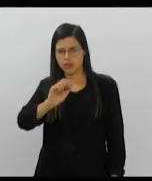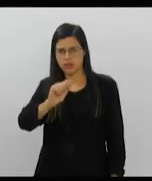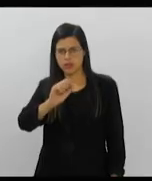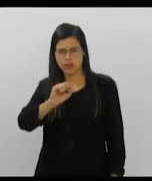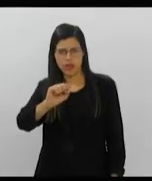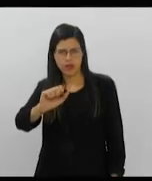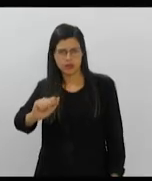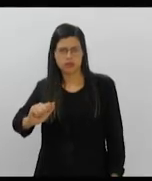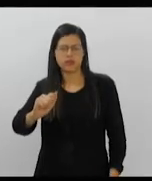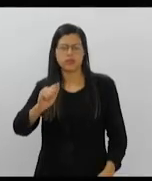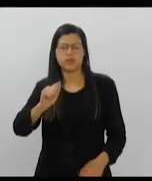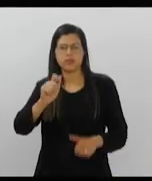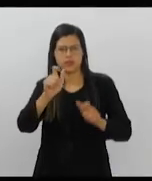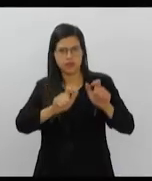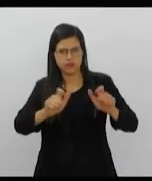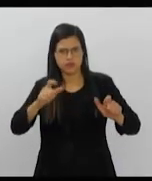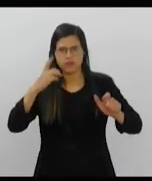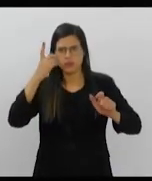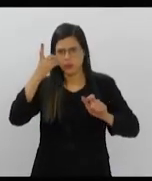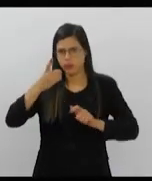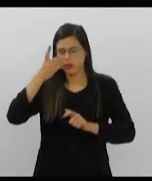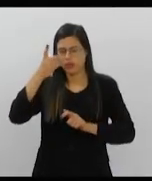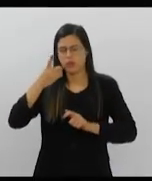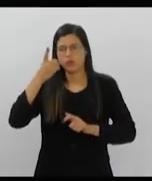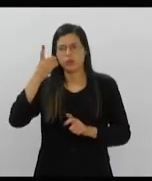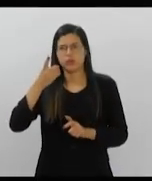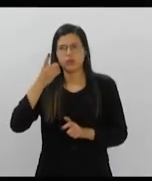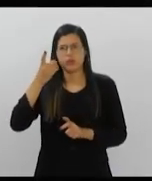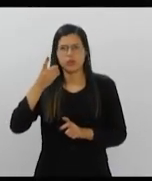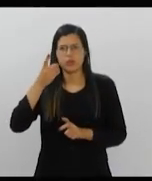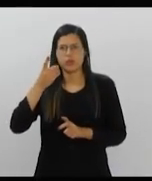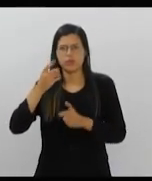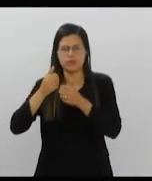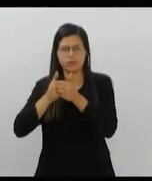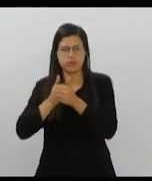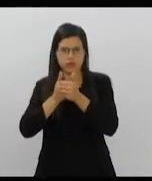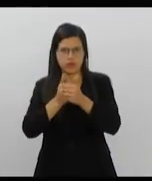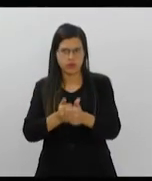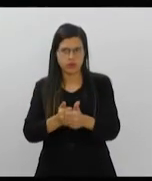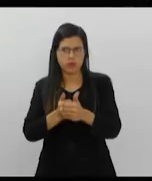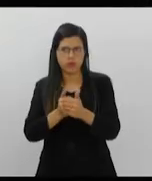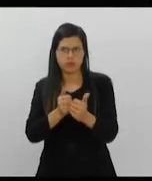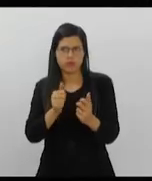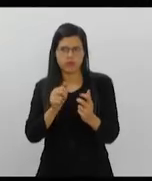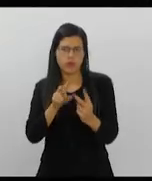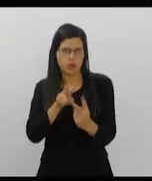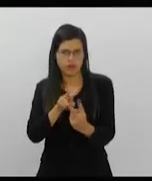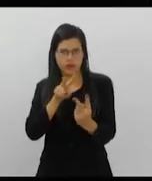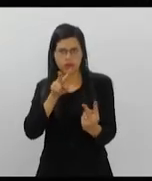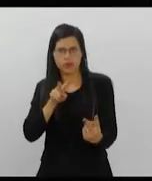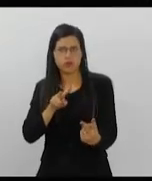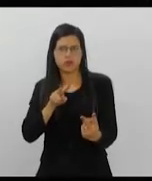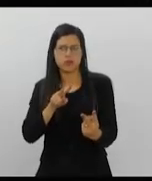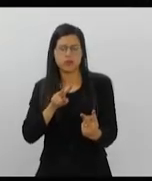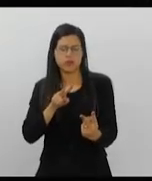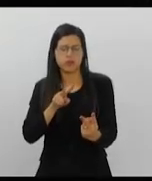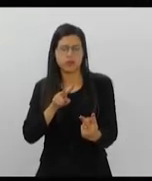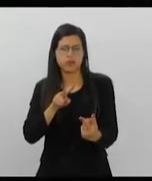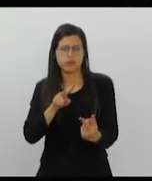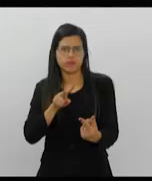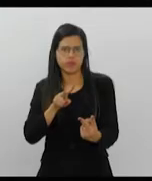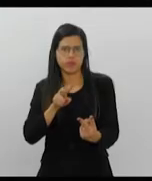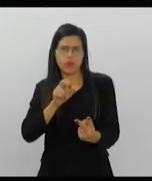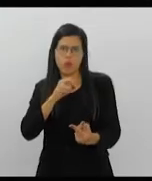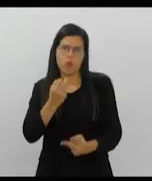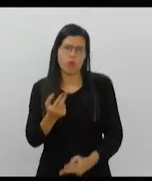senhoras e senhores deputados que nos acompanham de forma remota